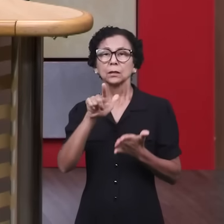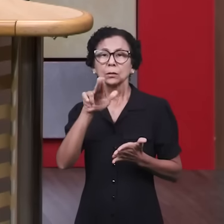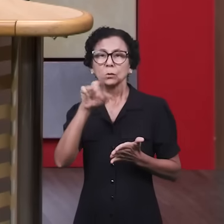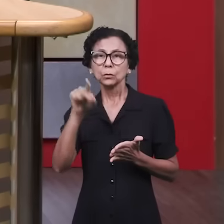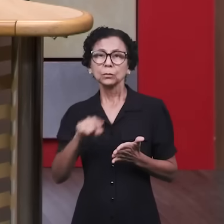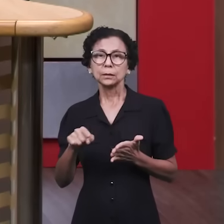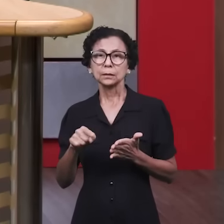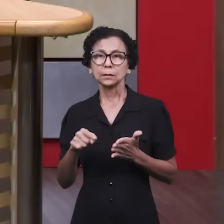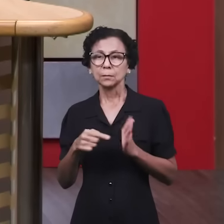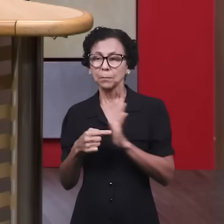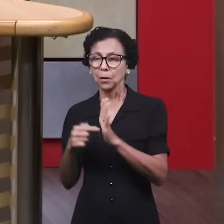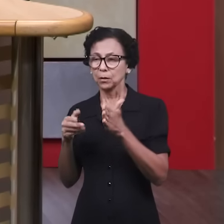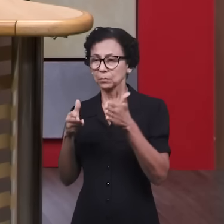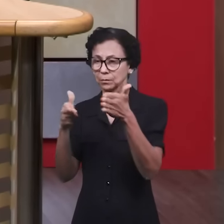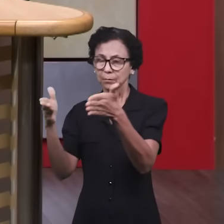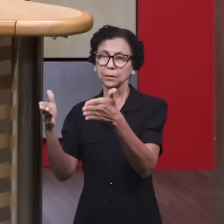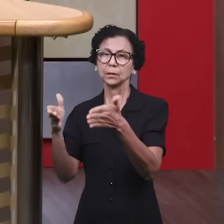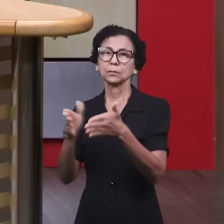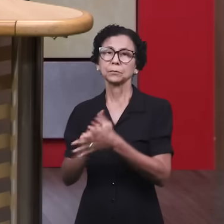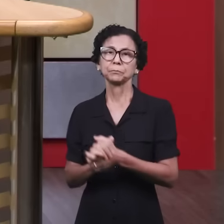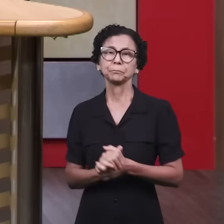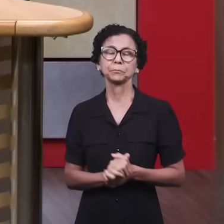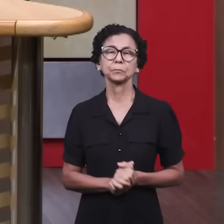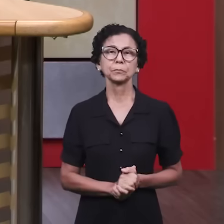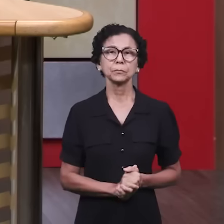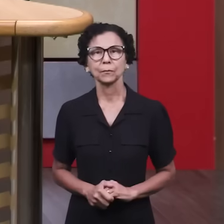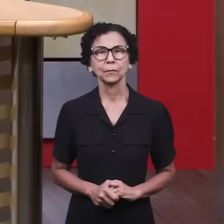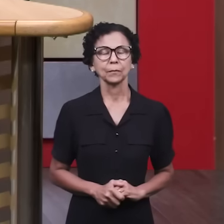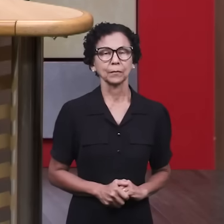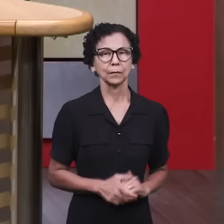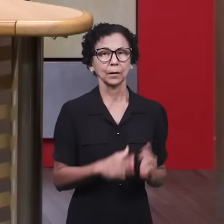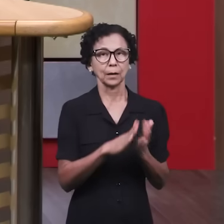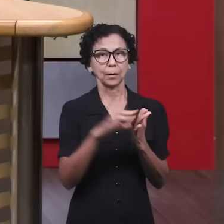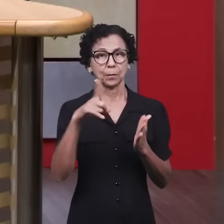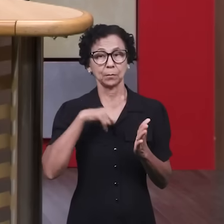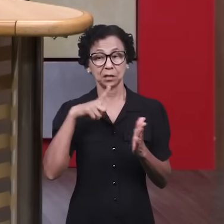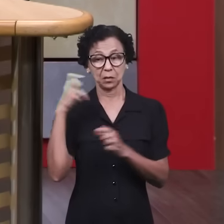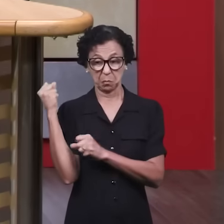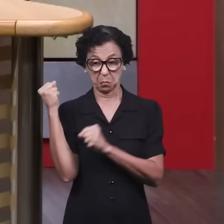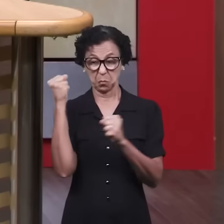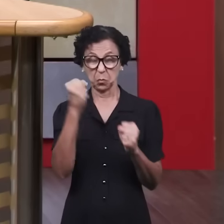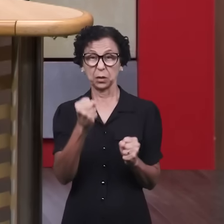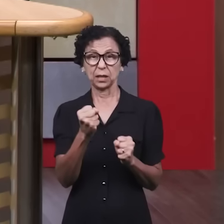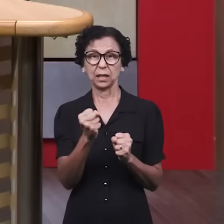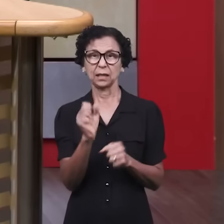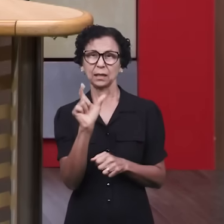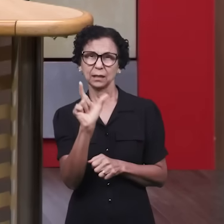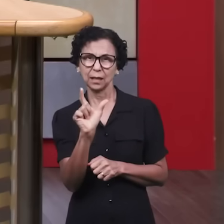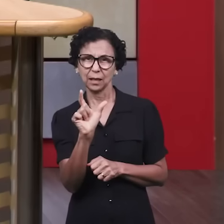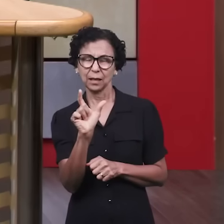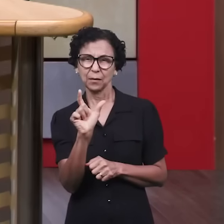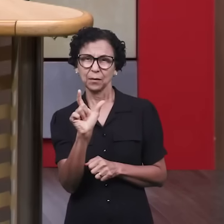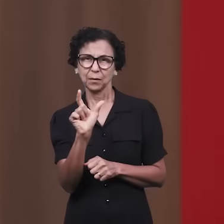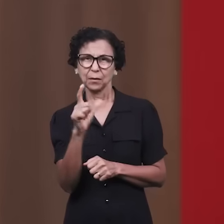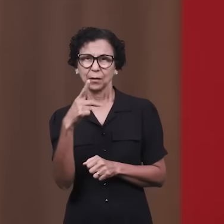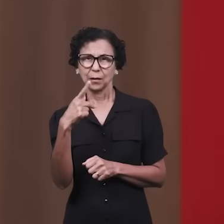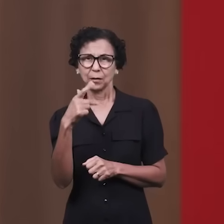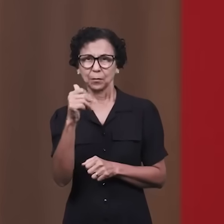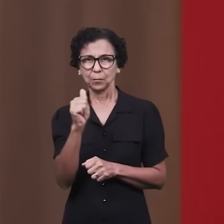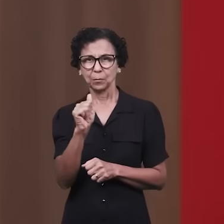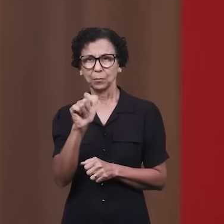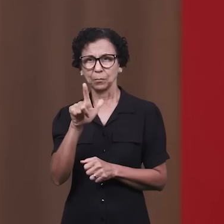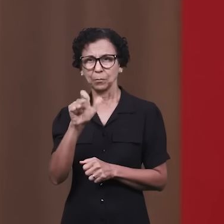agora da palavra. Primeiro vamos ver o poder da palavra, né? O poder da palavra de Deus é um negócio extraordinário, é impressionante, é